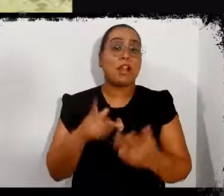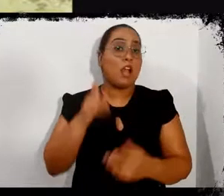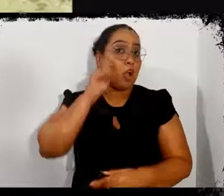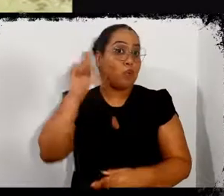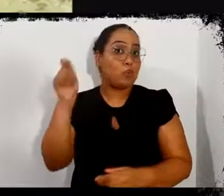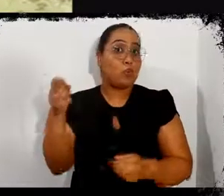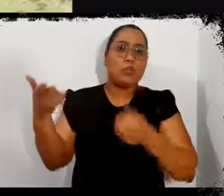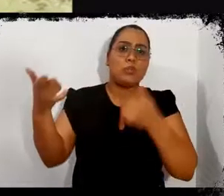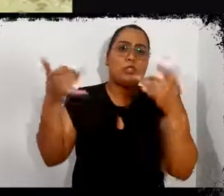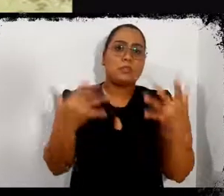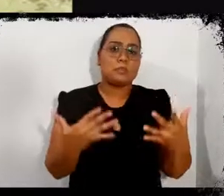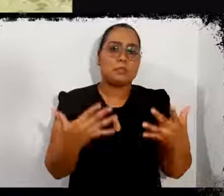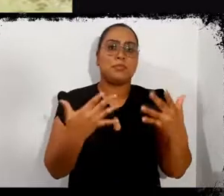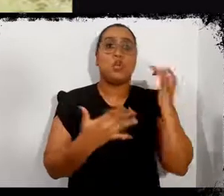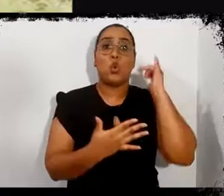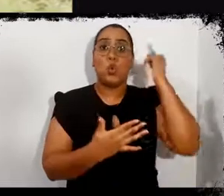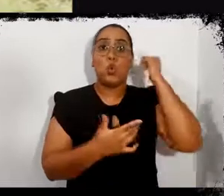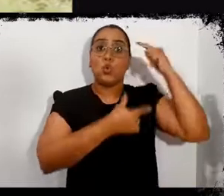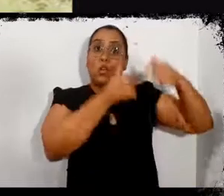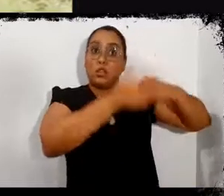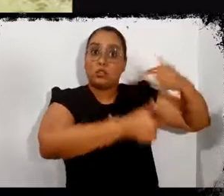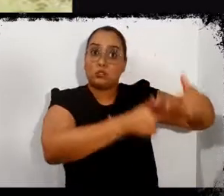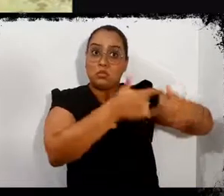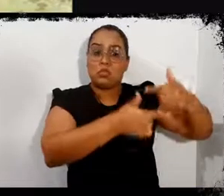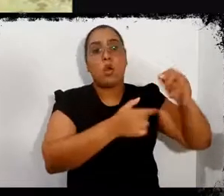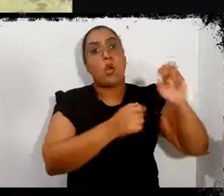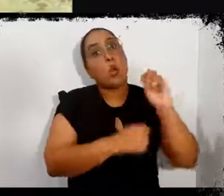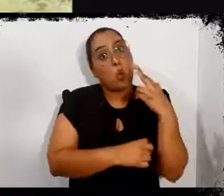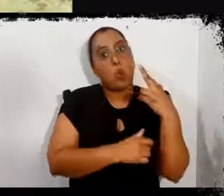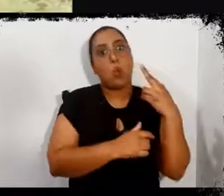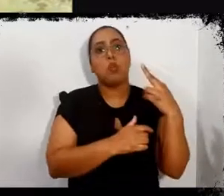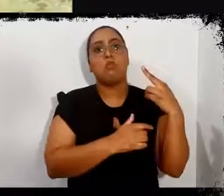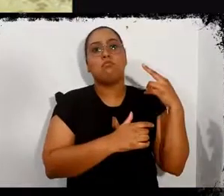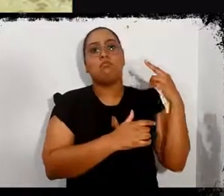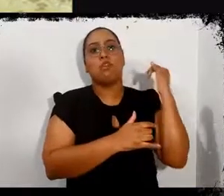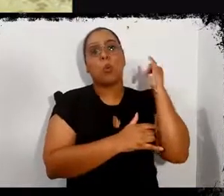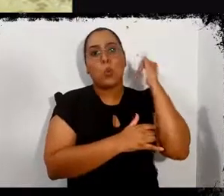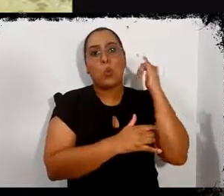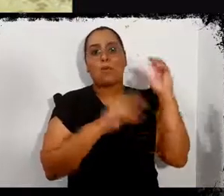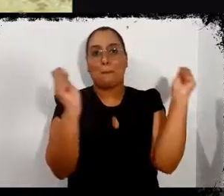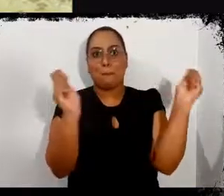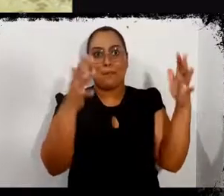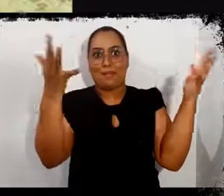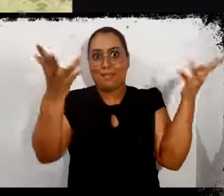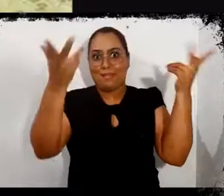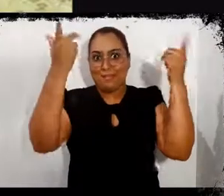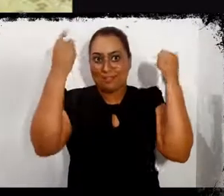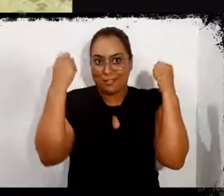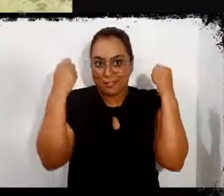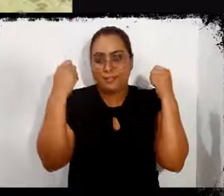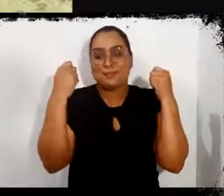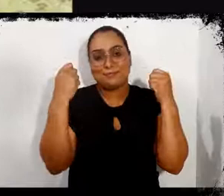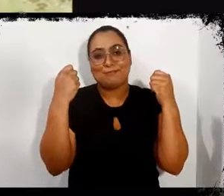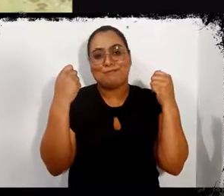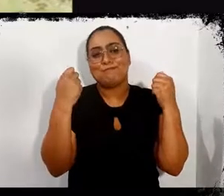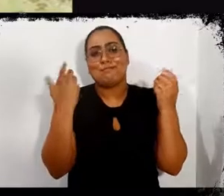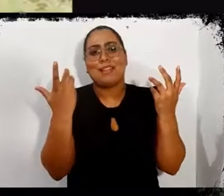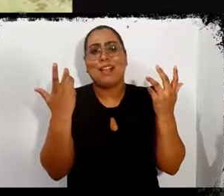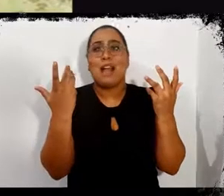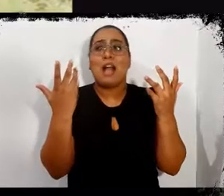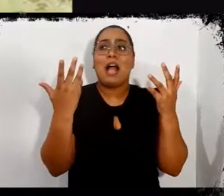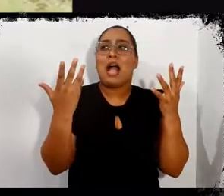presentes. O núcleo problemático desses contos é sempre